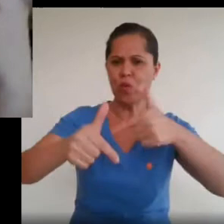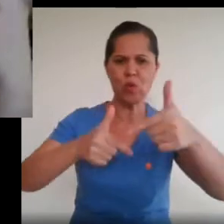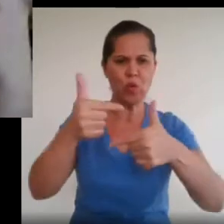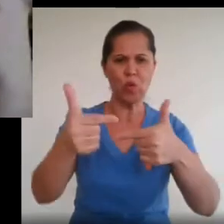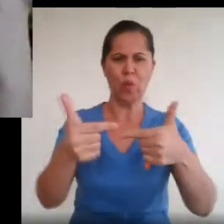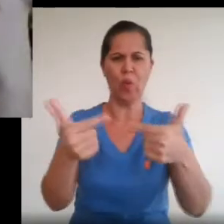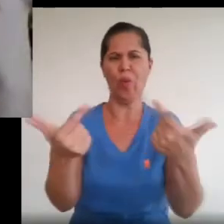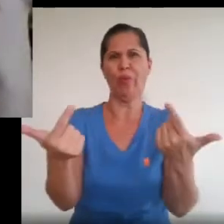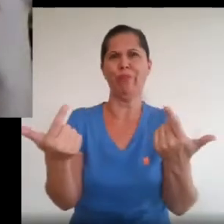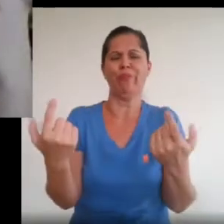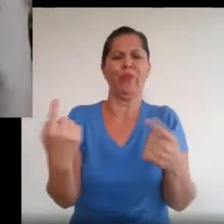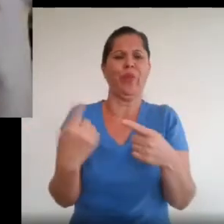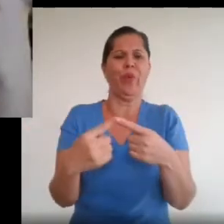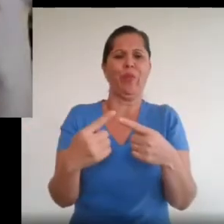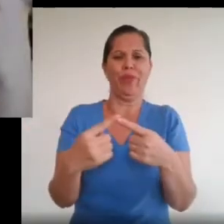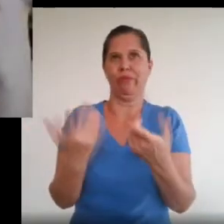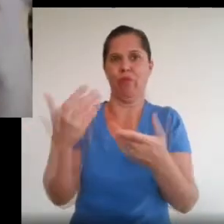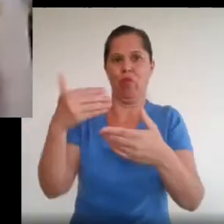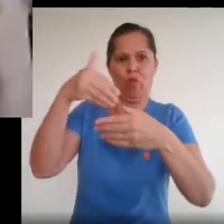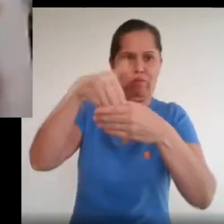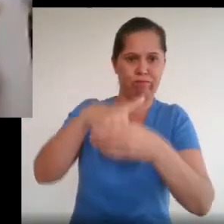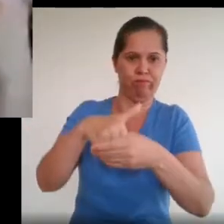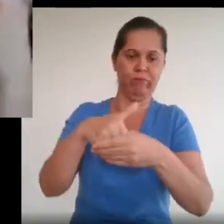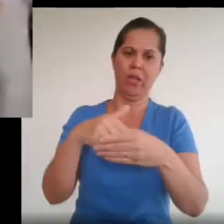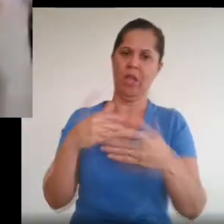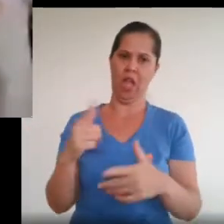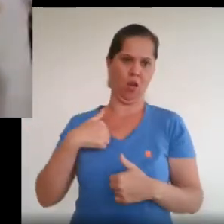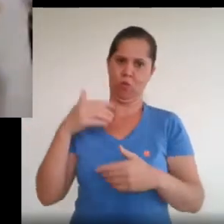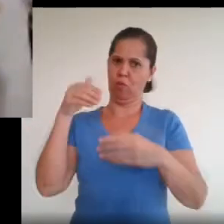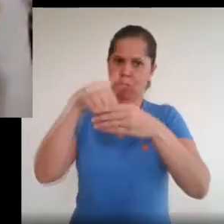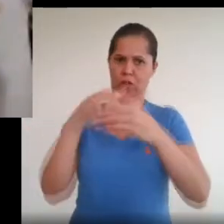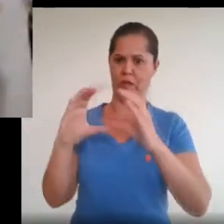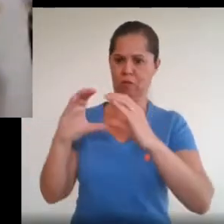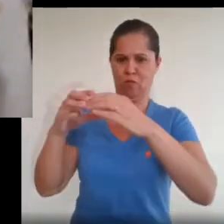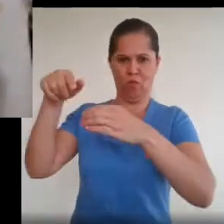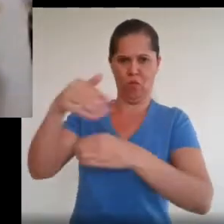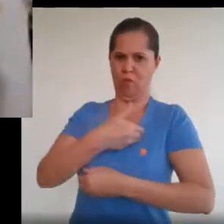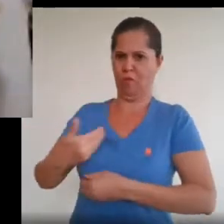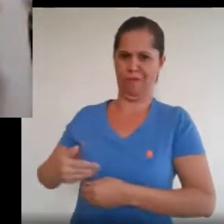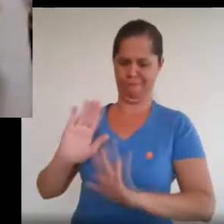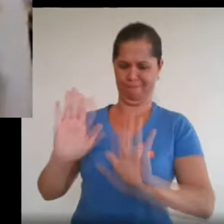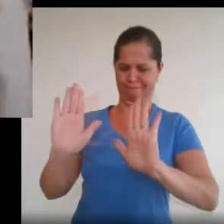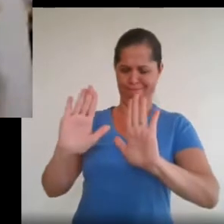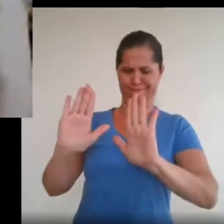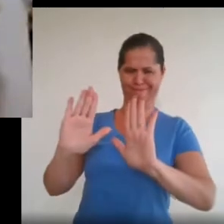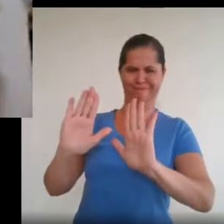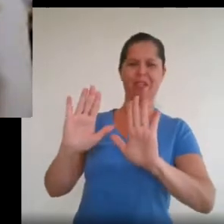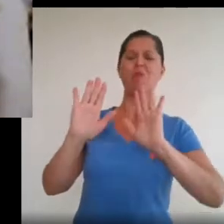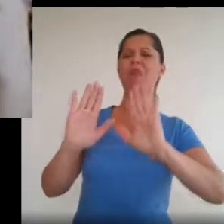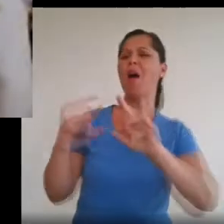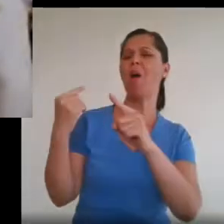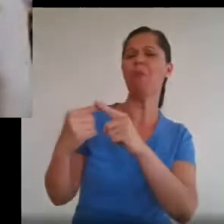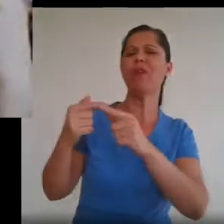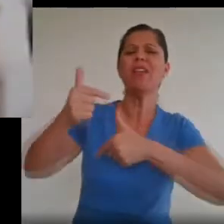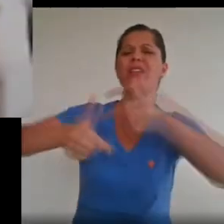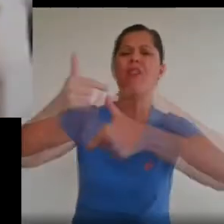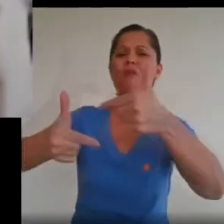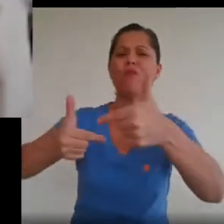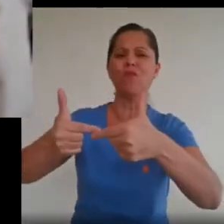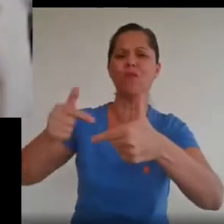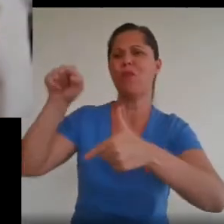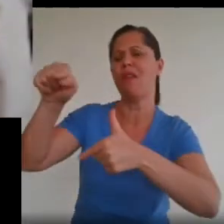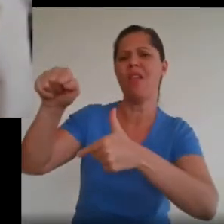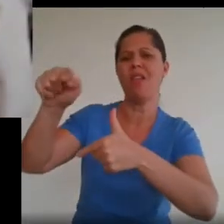dos nossos, dos tais eleitos governantes, não vou falar nosso, porque eu não votei nesse povo que está aí, a gente vê